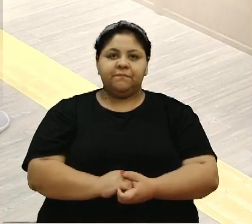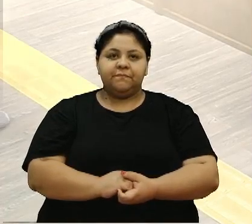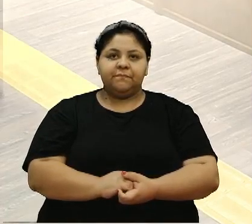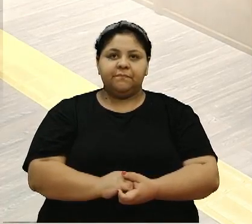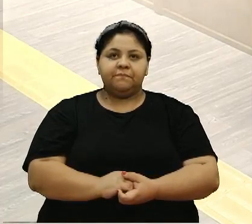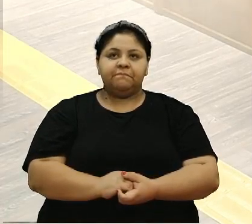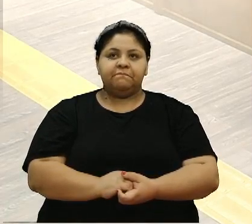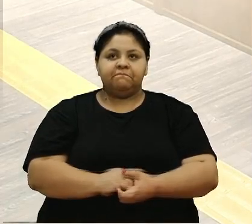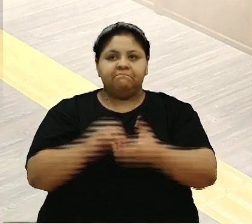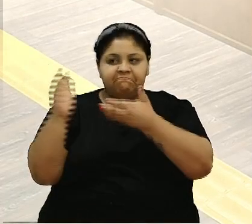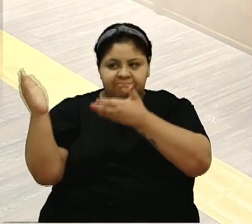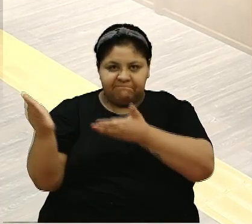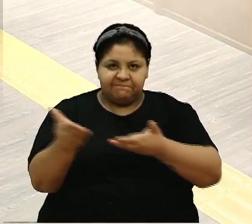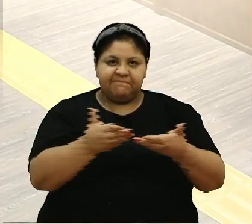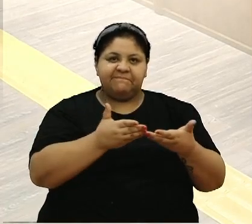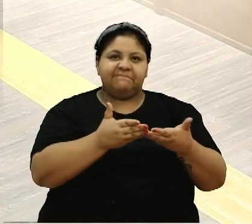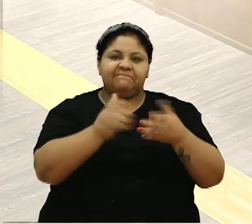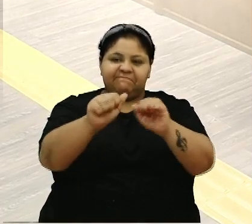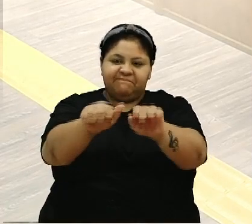Muito bem-vindos.